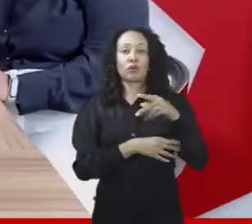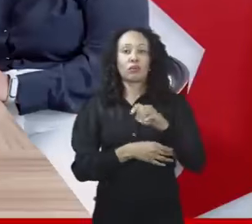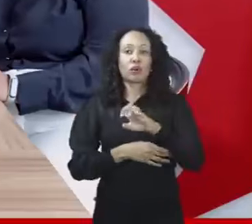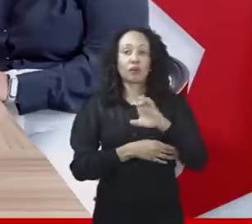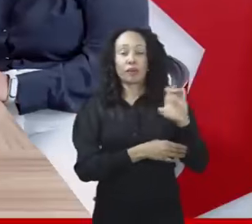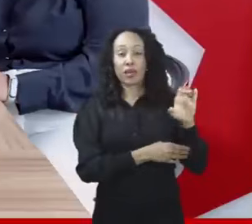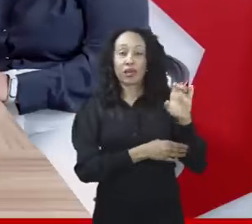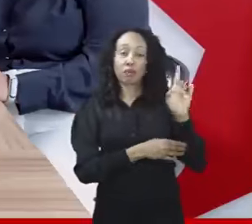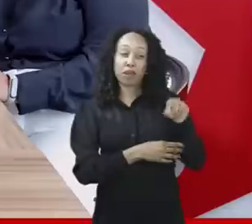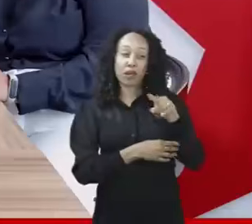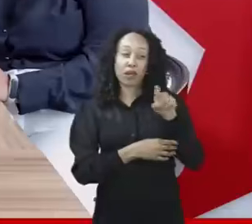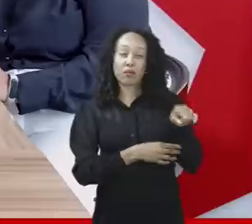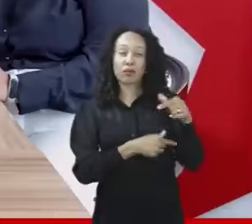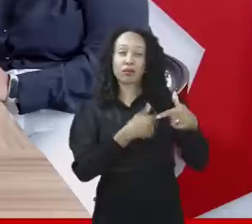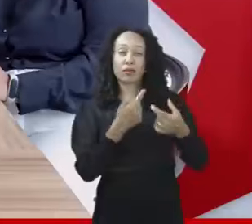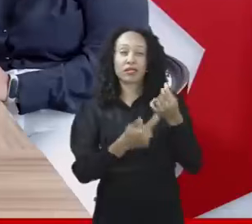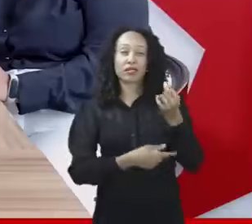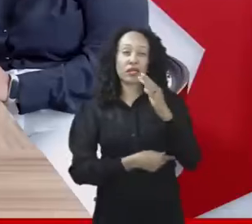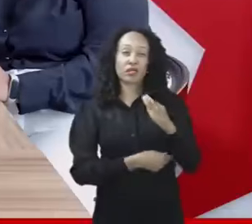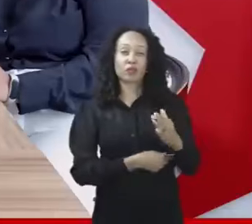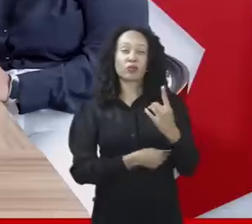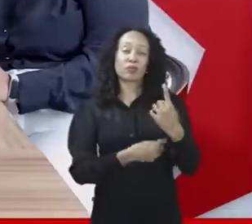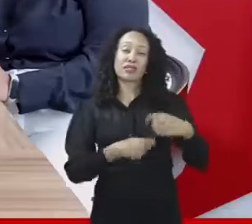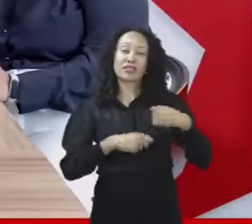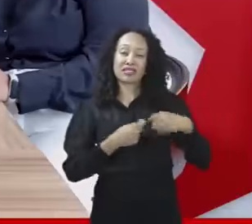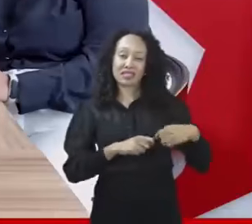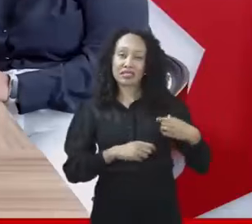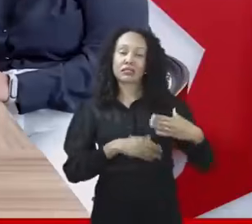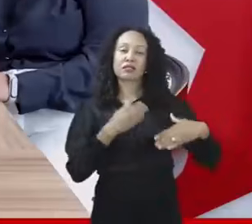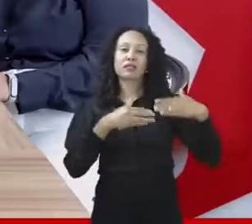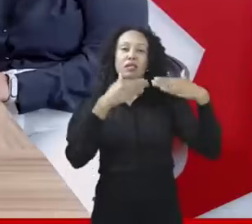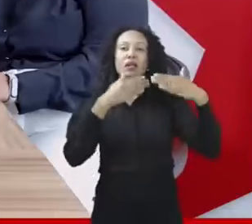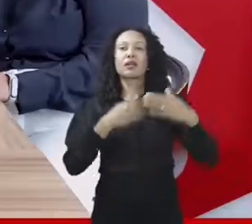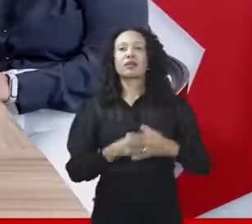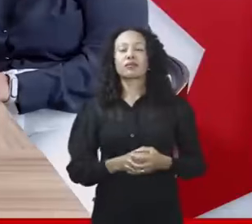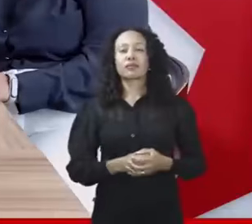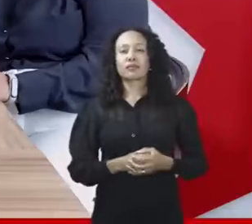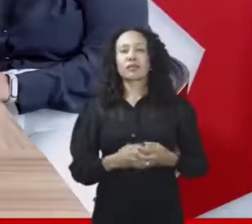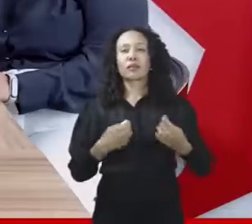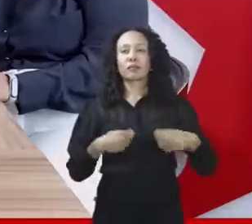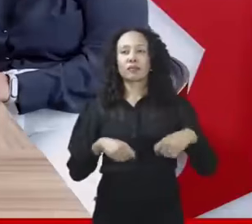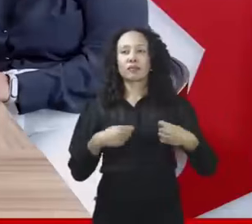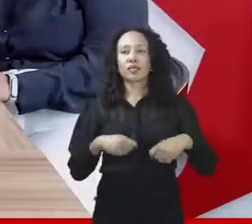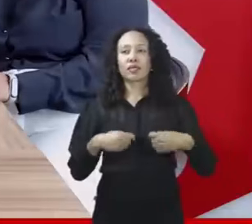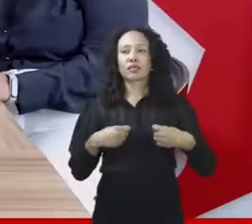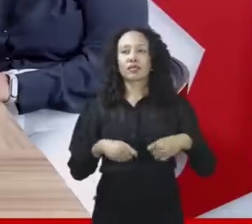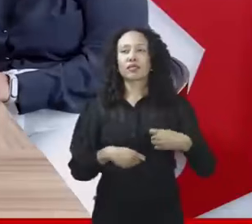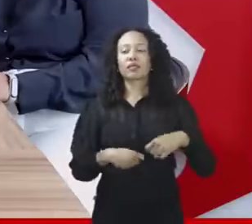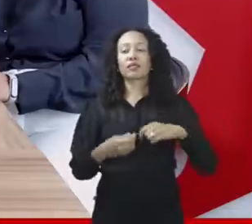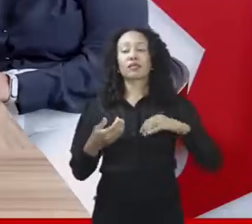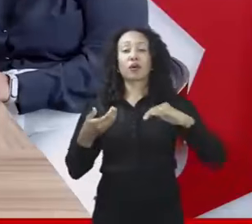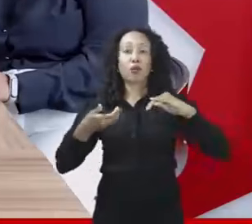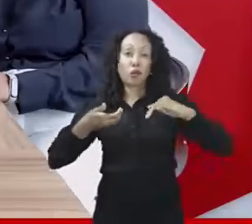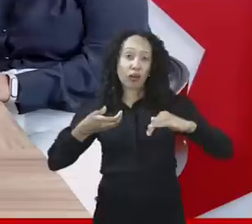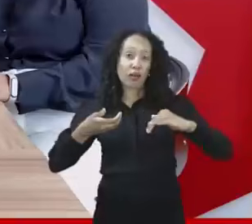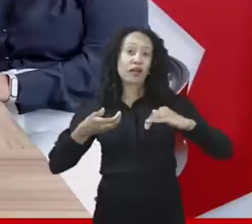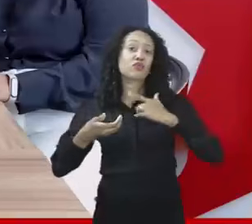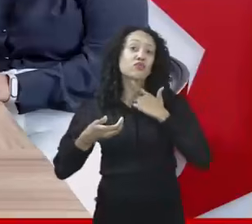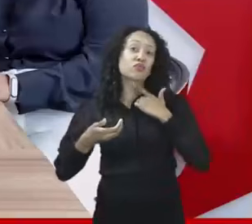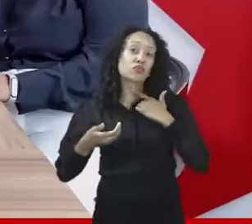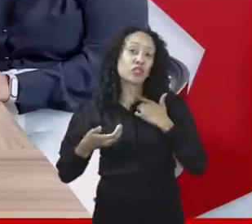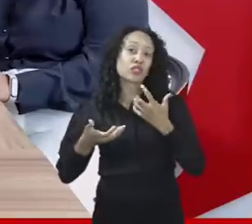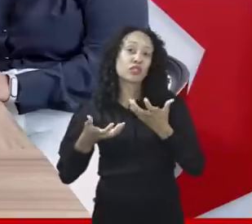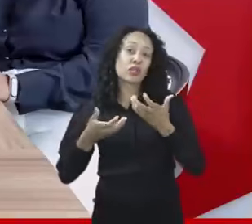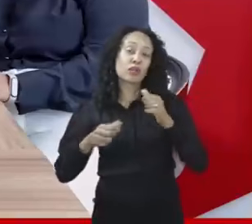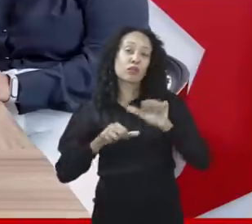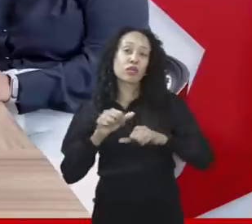escala 6 por 1, precisa muito avançar, a gente precisa da vontade política do Congresso e a força do povo, né,